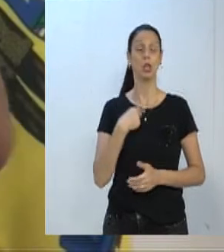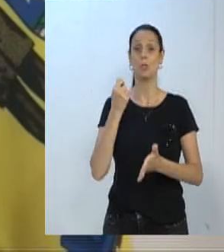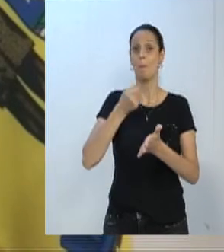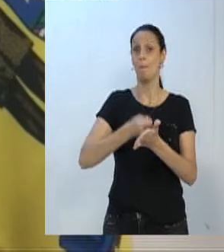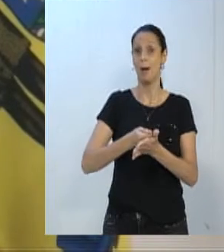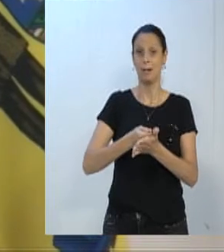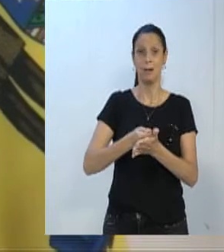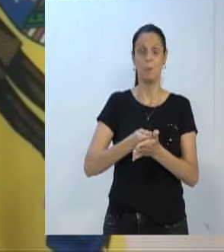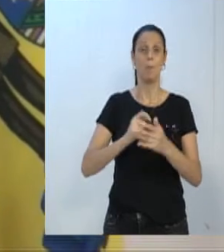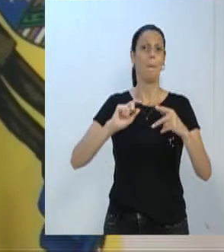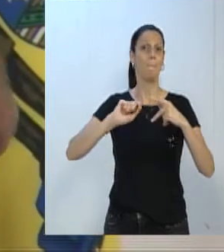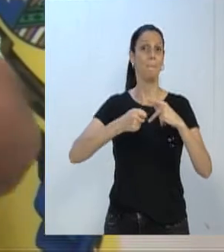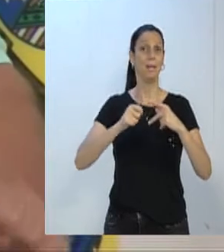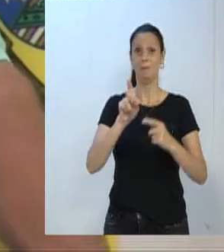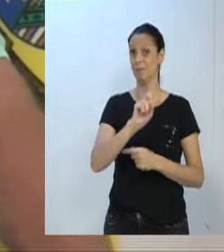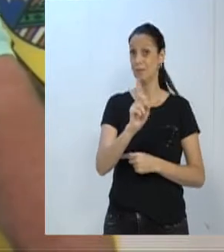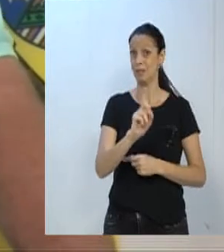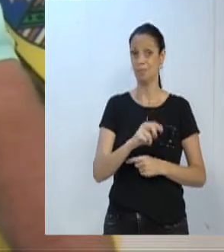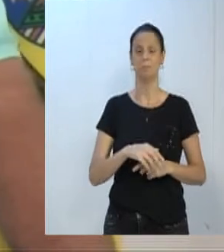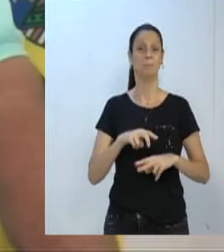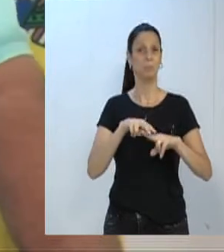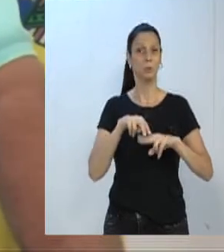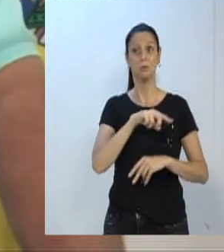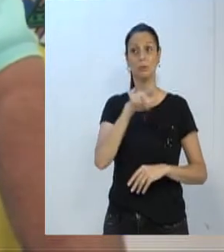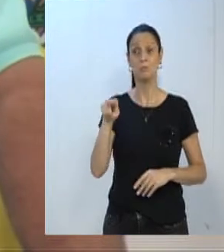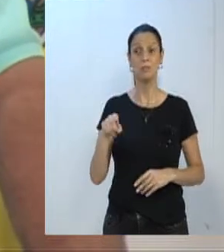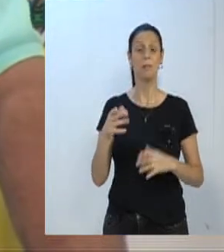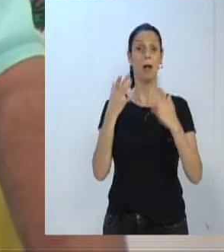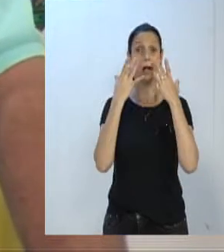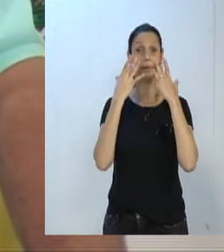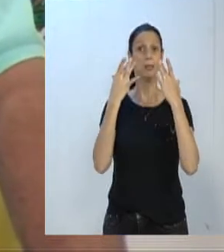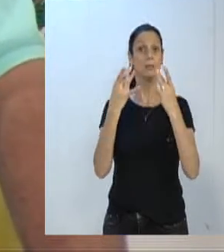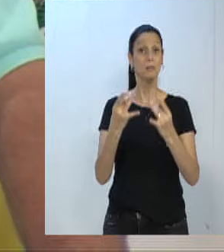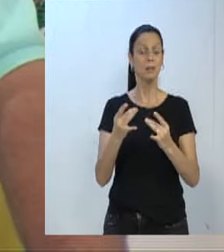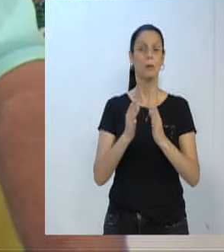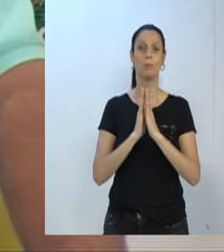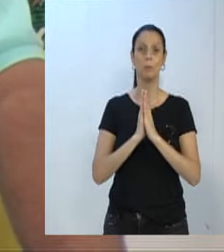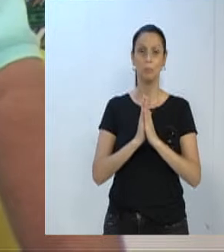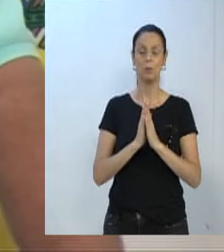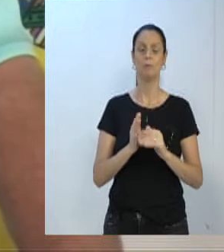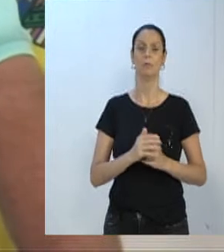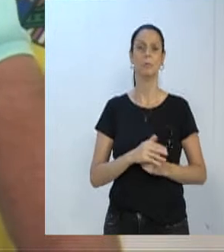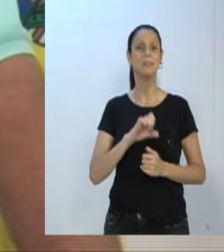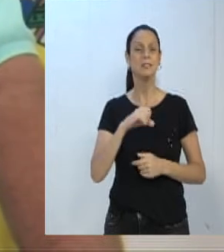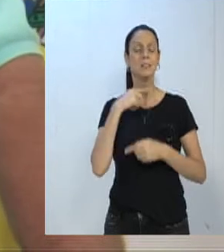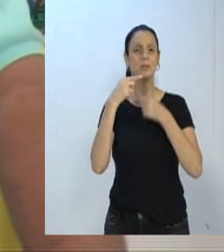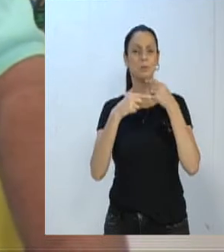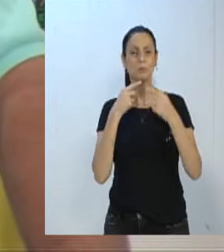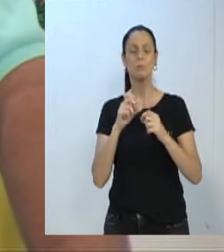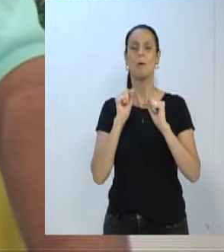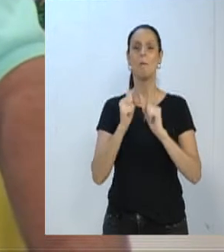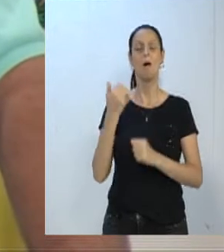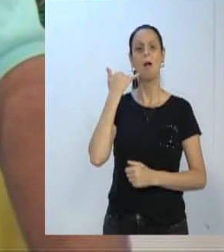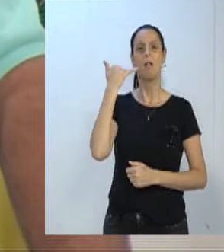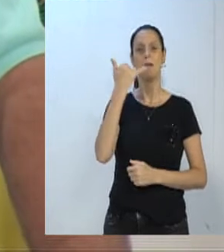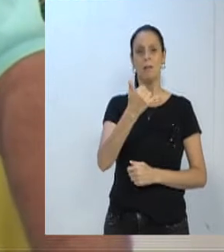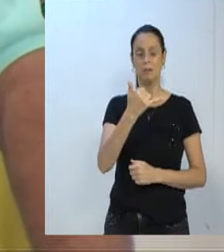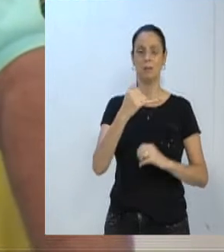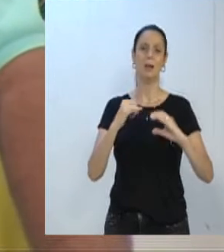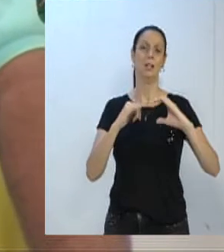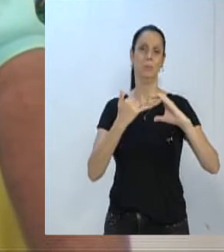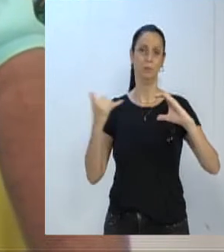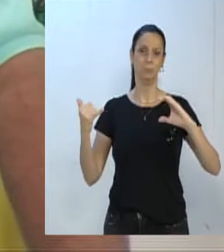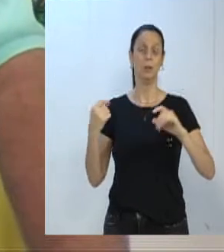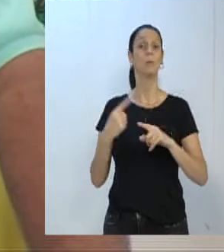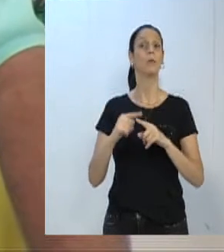por isso importante gente muita atenção muita atenção qualquer dúvida liguem direto para Celesc porque esse